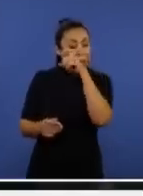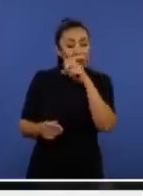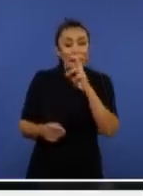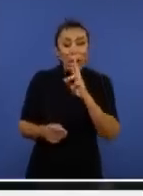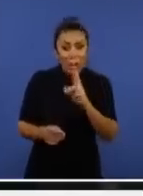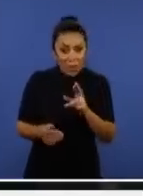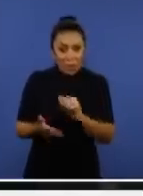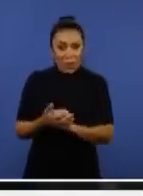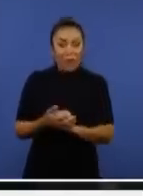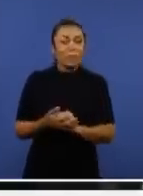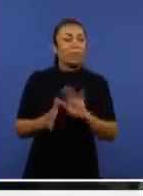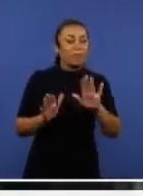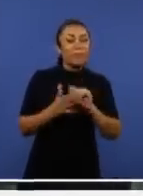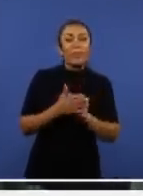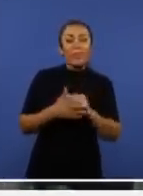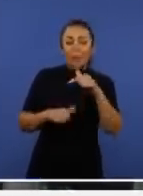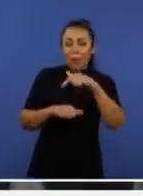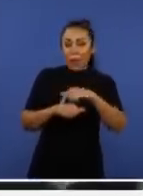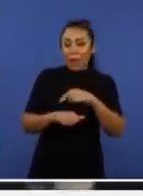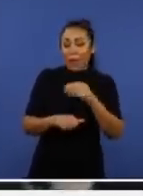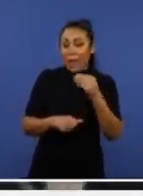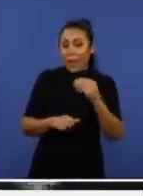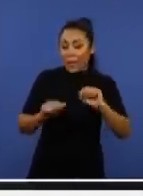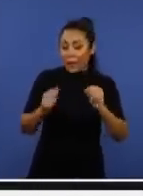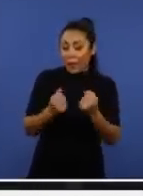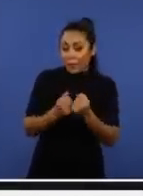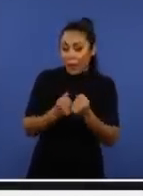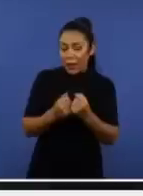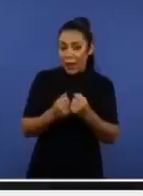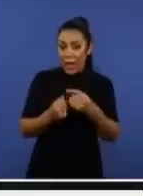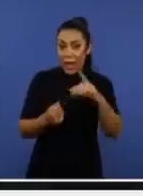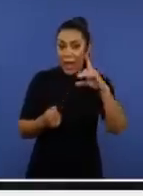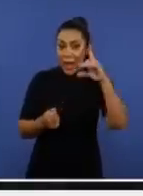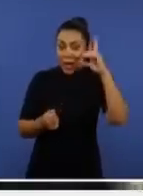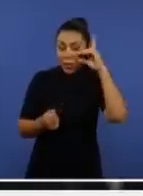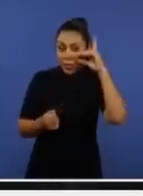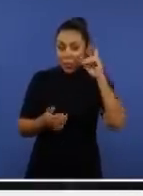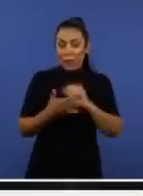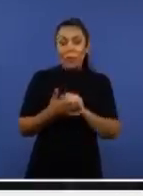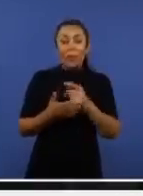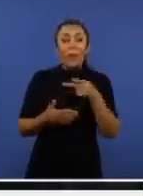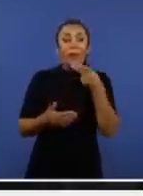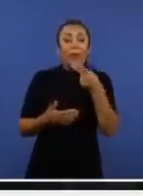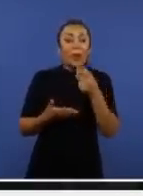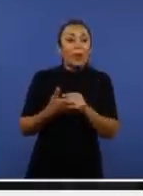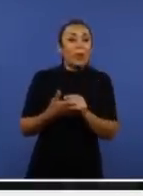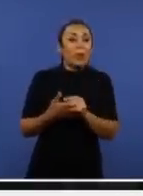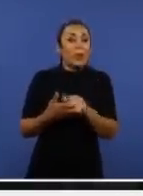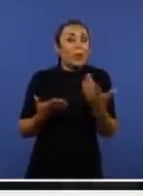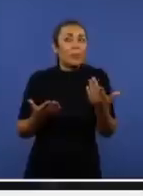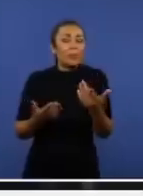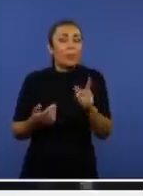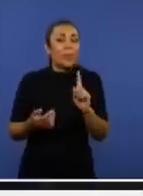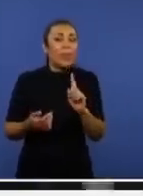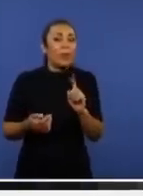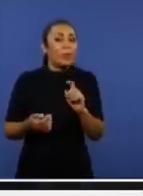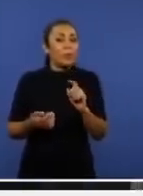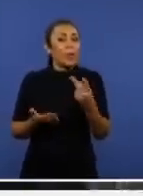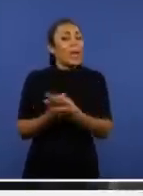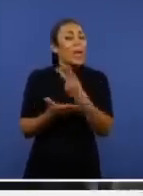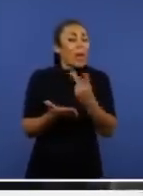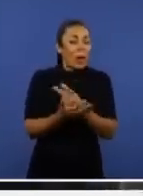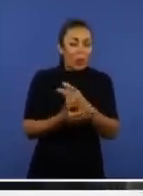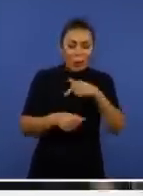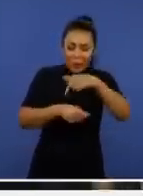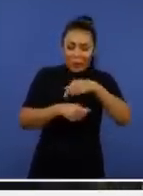Por exemplo, quando ele tentou defender a ex-presidente Dilma Rousseff, ele acabou usando o termo pedaladas. Eu acho que isso não foi bom para